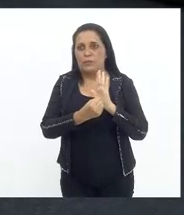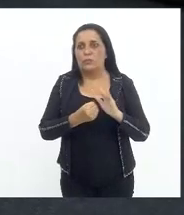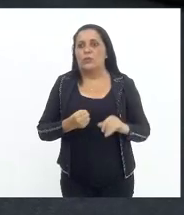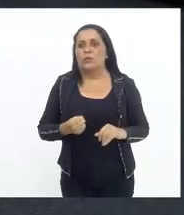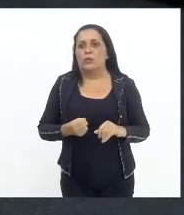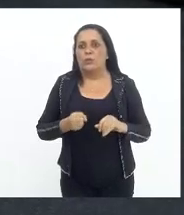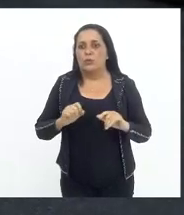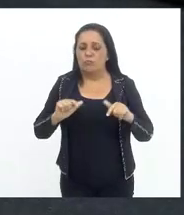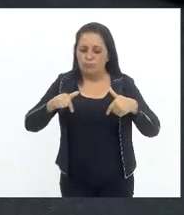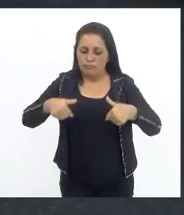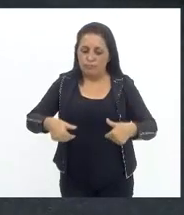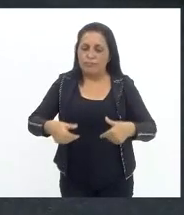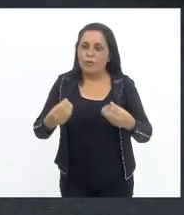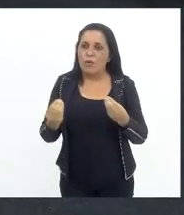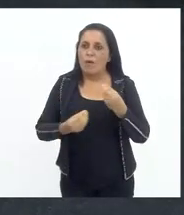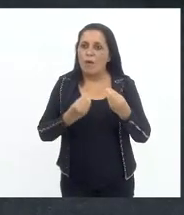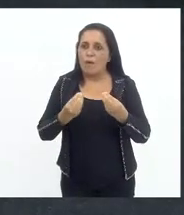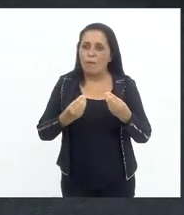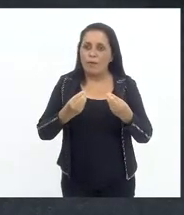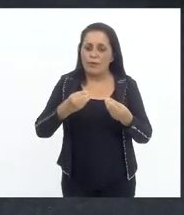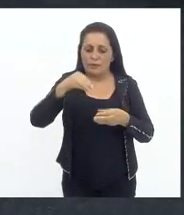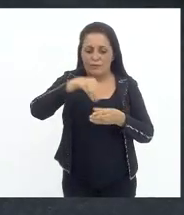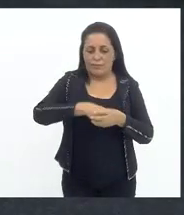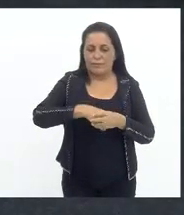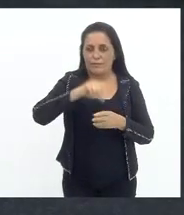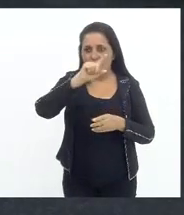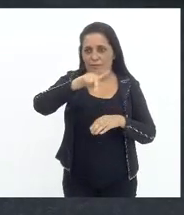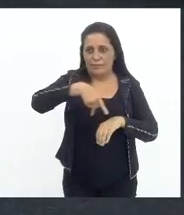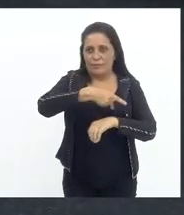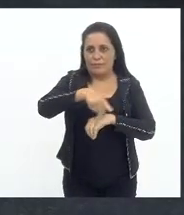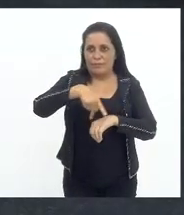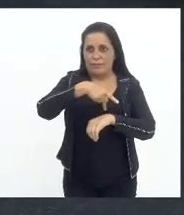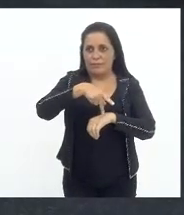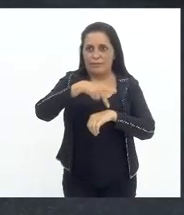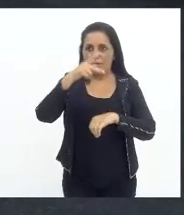gesto do Paulinho, dando